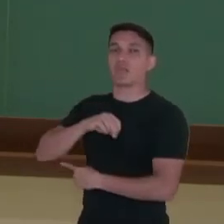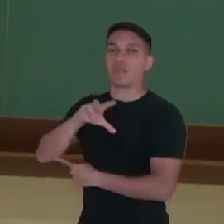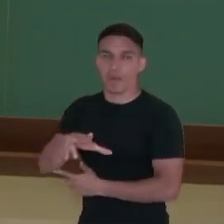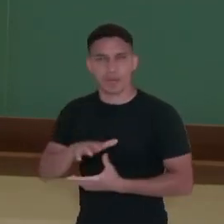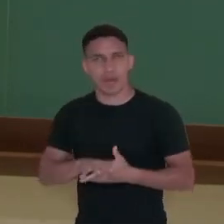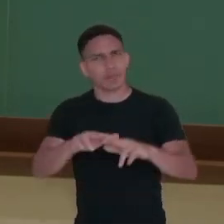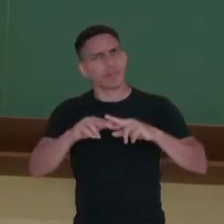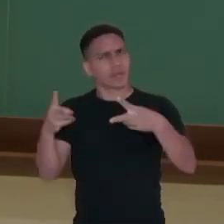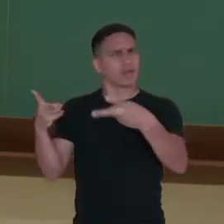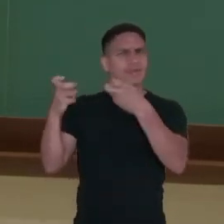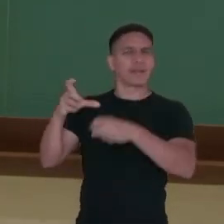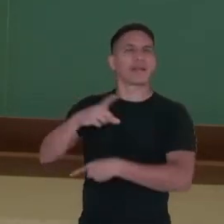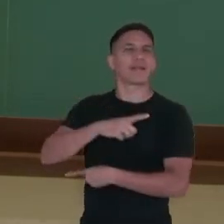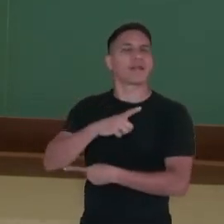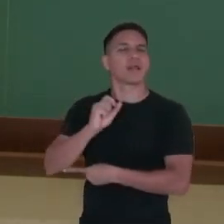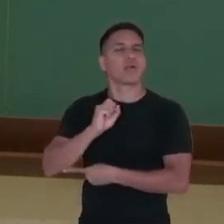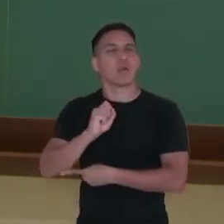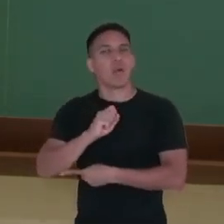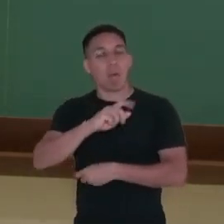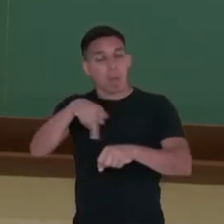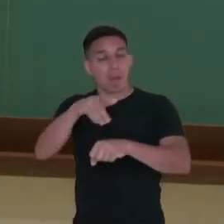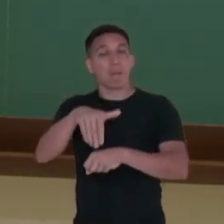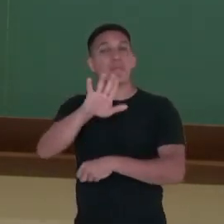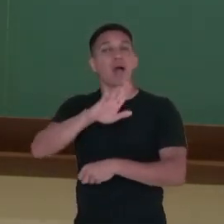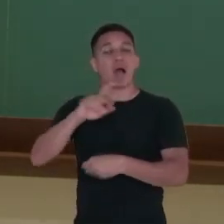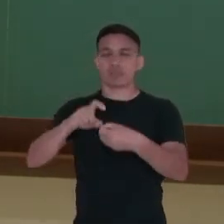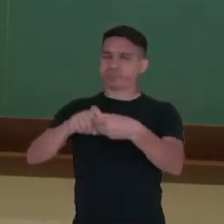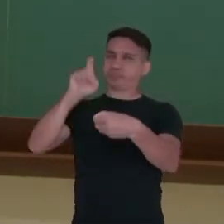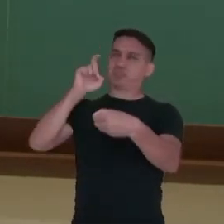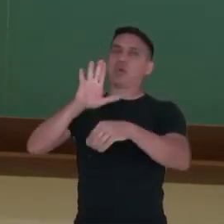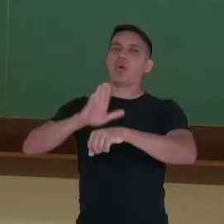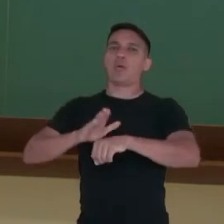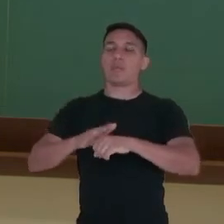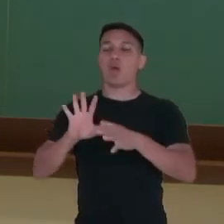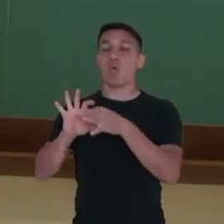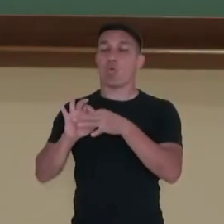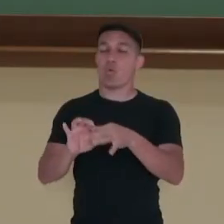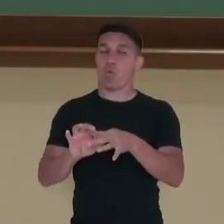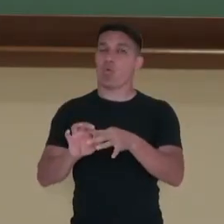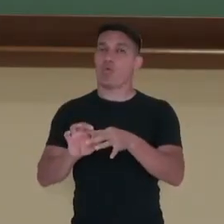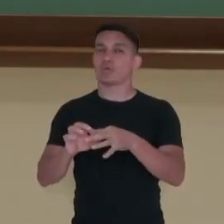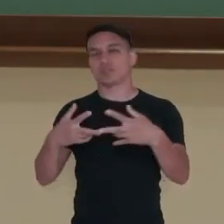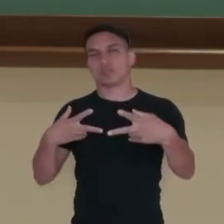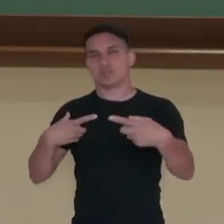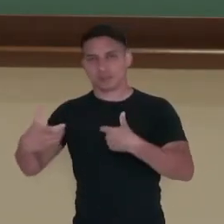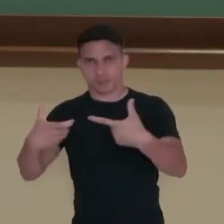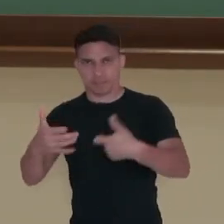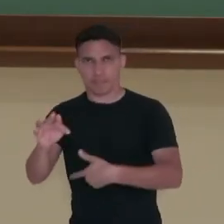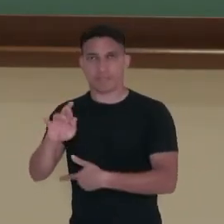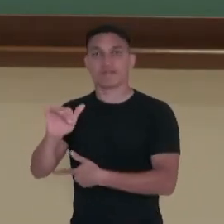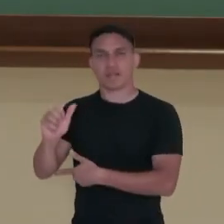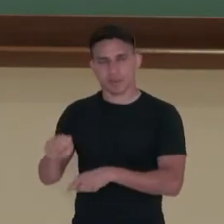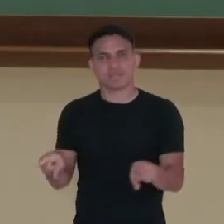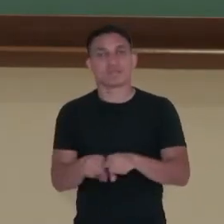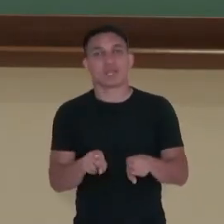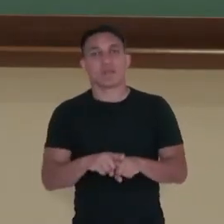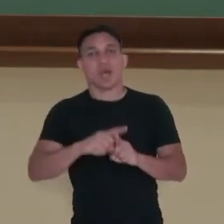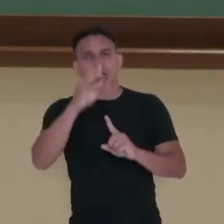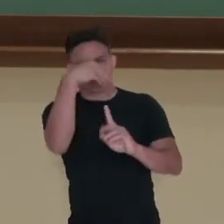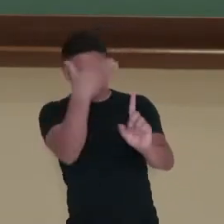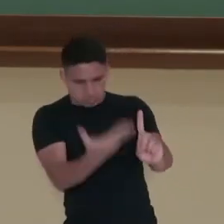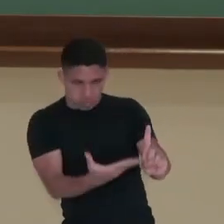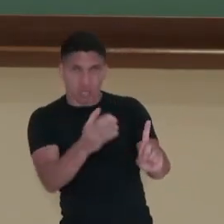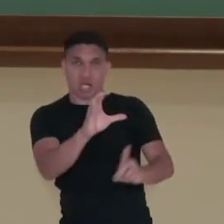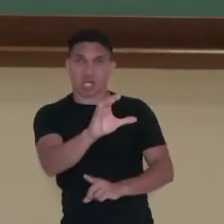você tem um país aí mais independente dentro do cenário de Guerra Fria. E ainda condecorou Che Guevara, um dos líderes